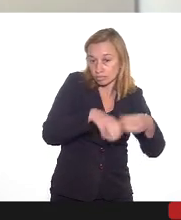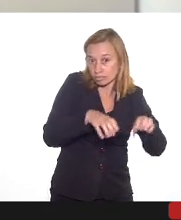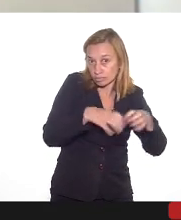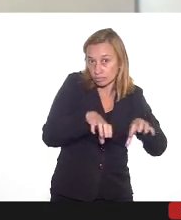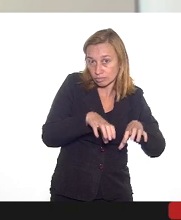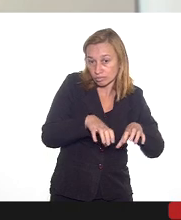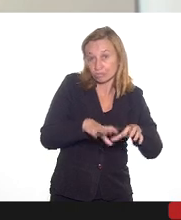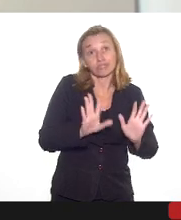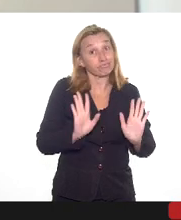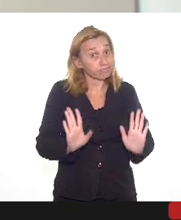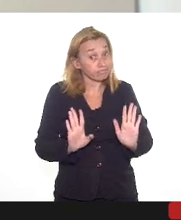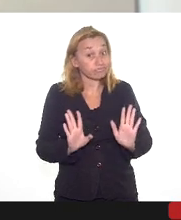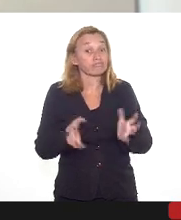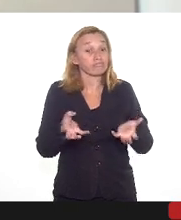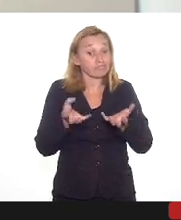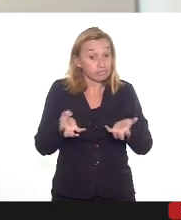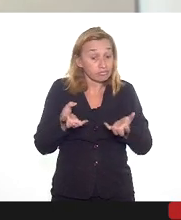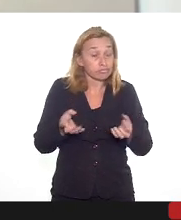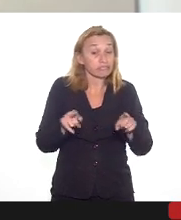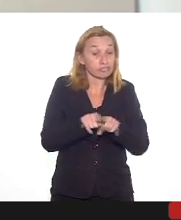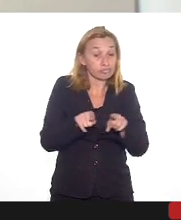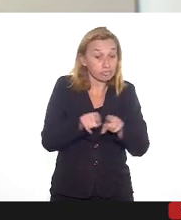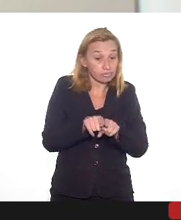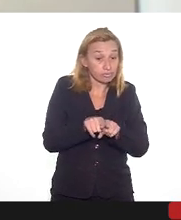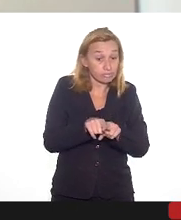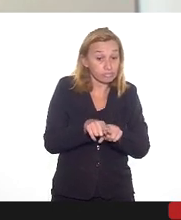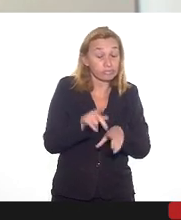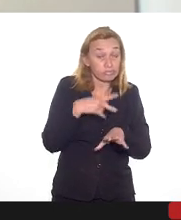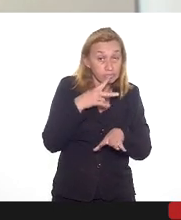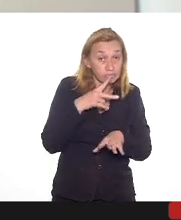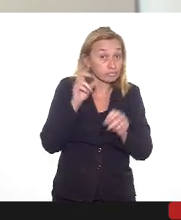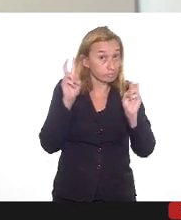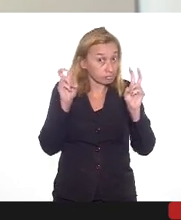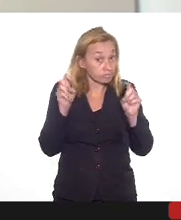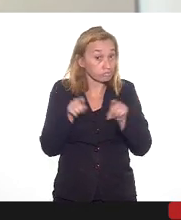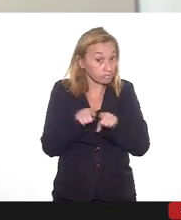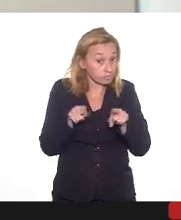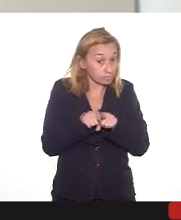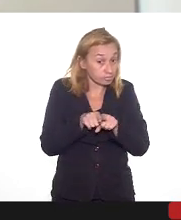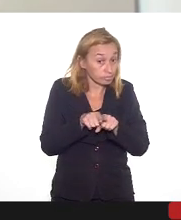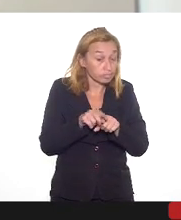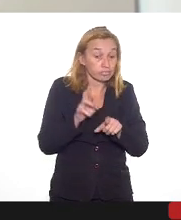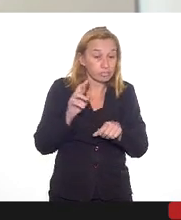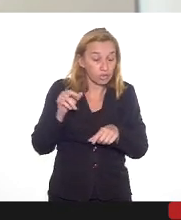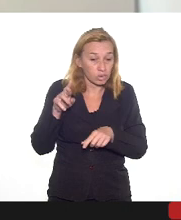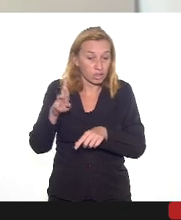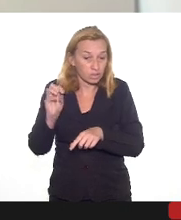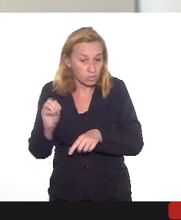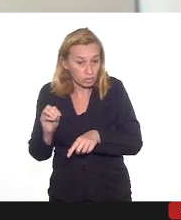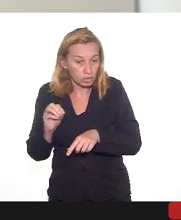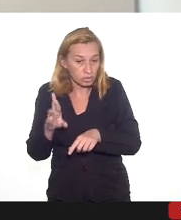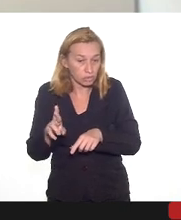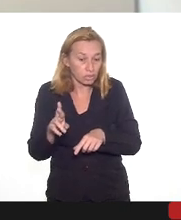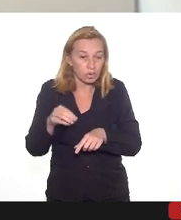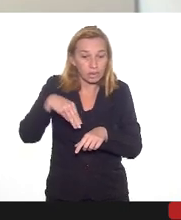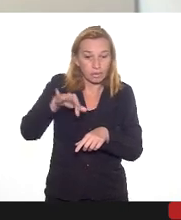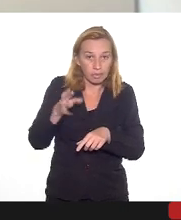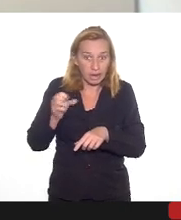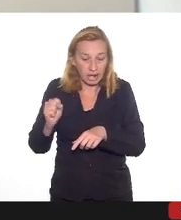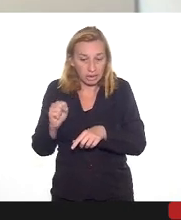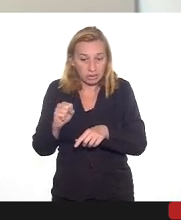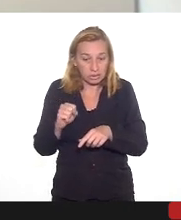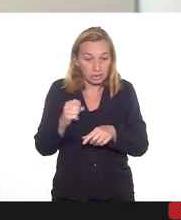quero também introduzir essa questão que acabou não aparecendo nas falas. Procurador Marcos Barbosa, a gente vinha se deparando